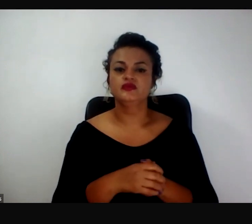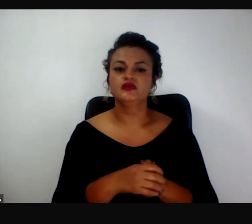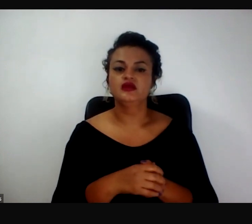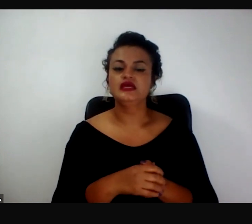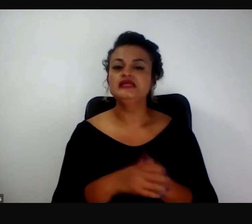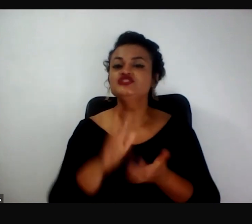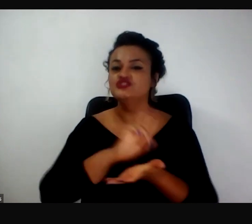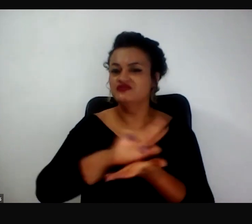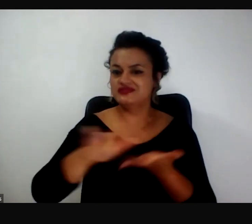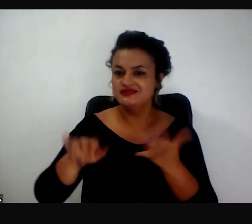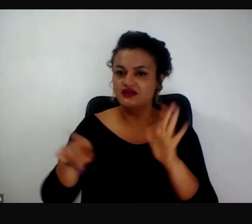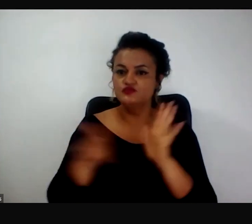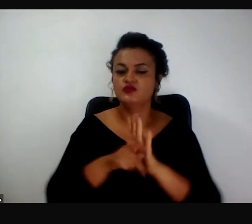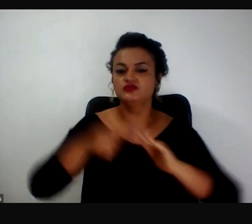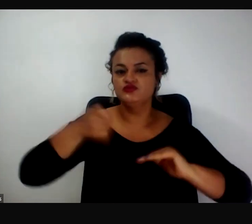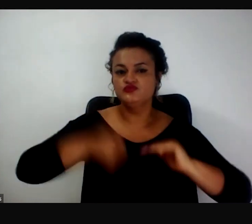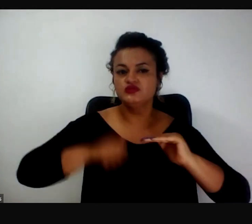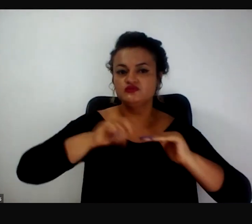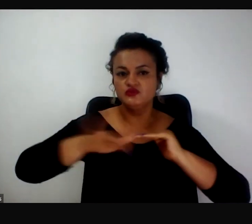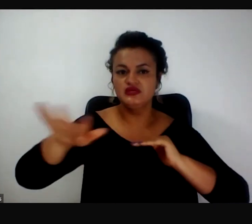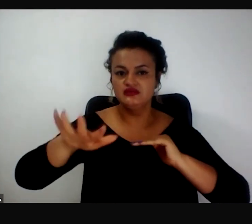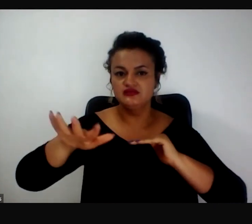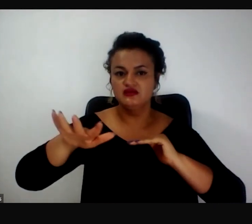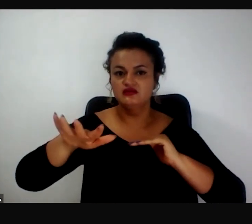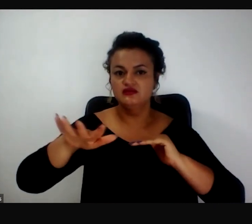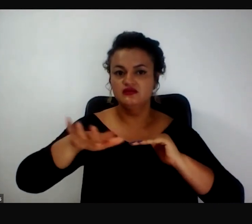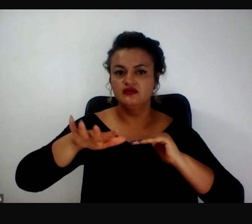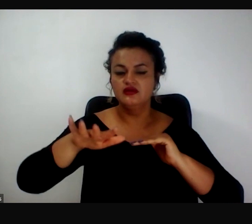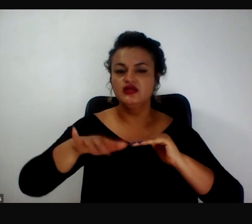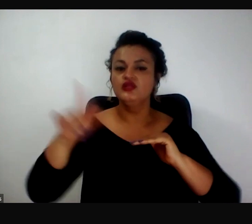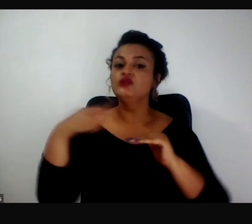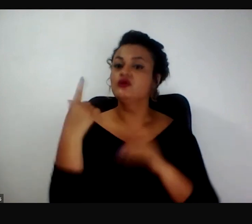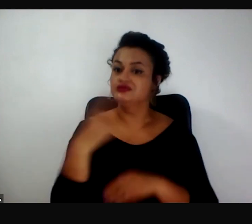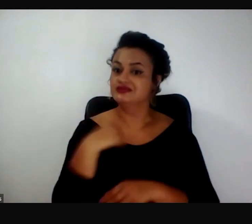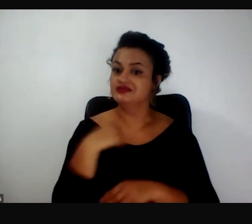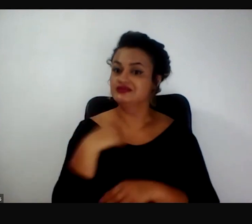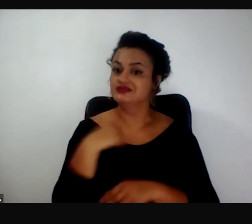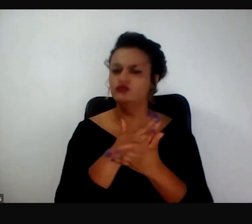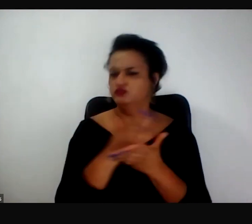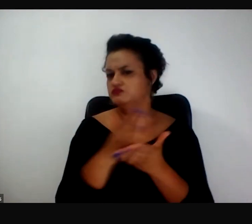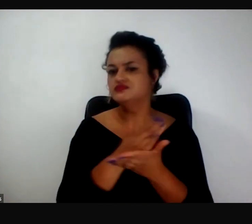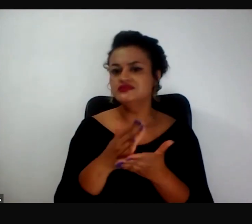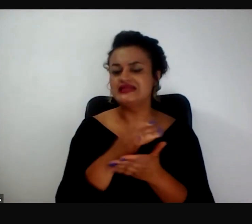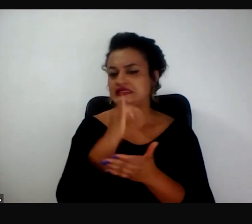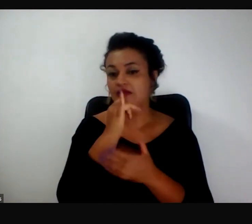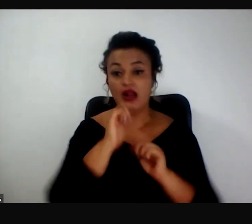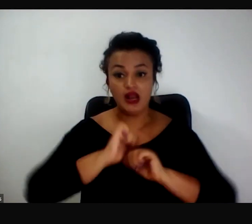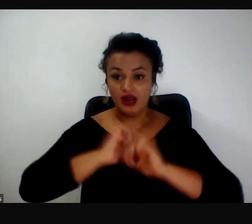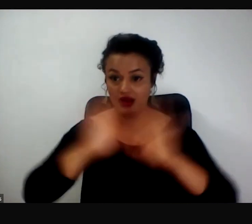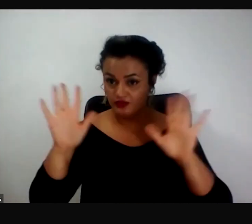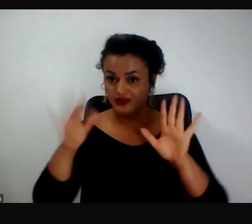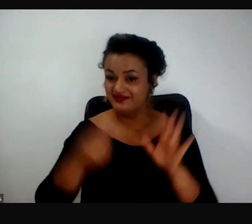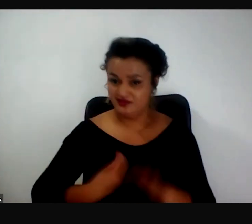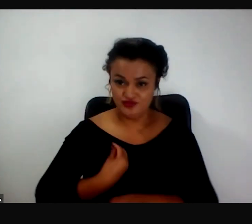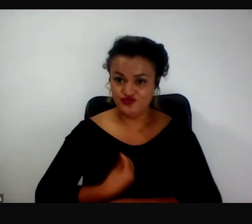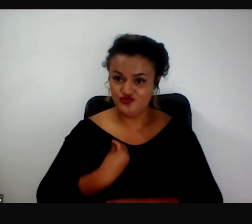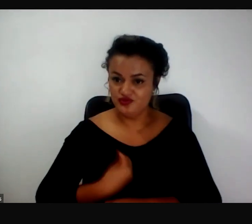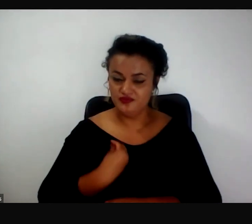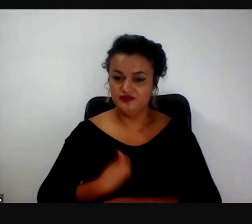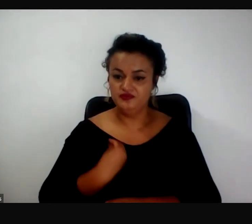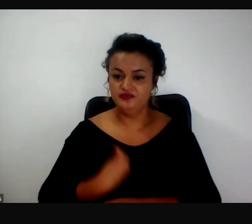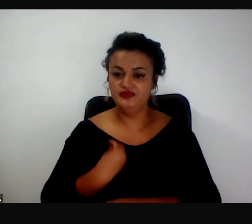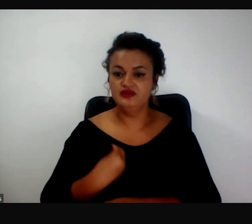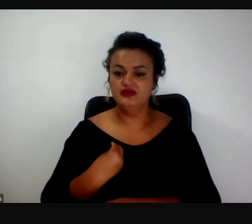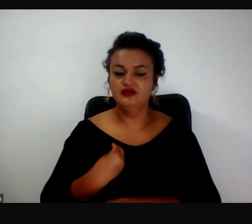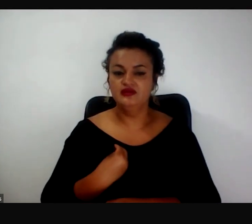diversidade jurisprudencial, por exemplo, temos alguns exemplos muito claros na